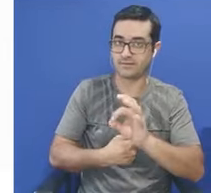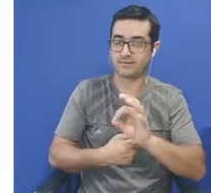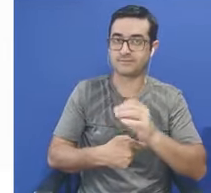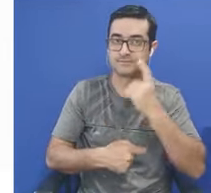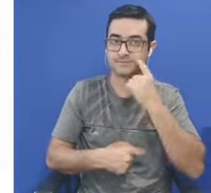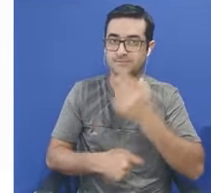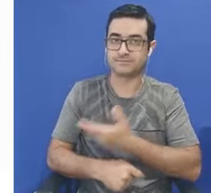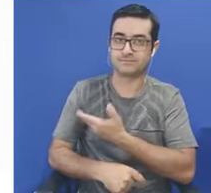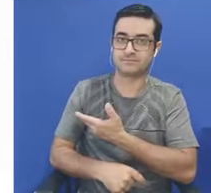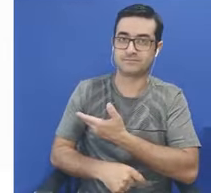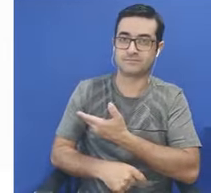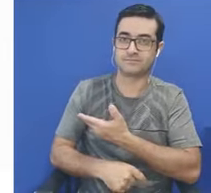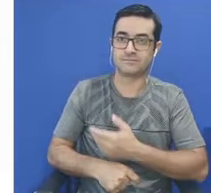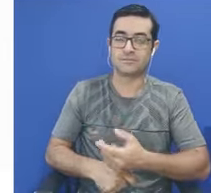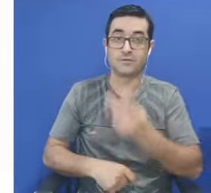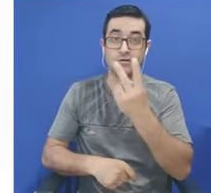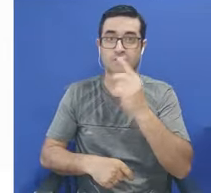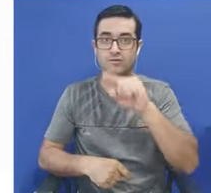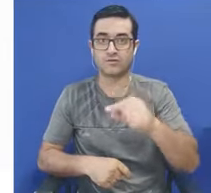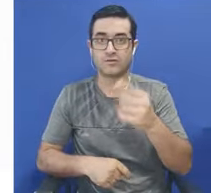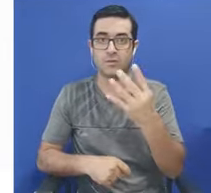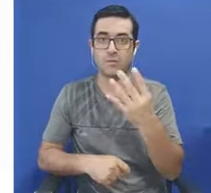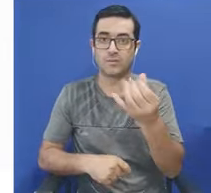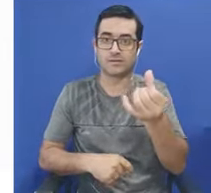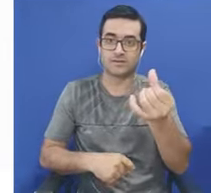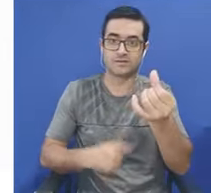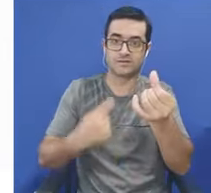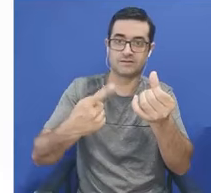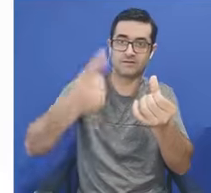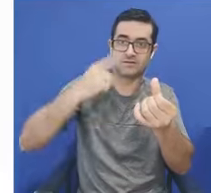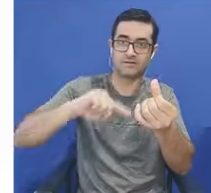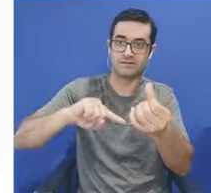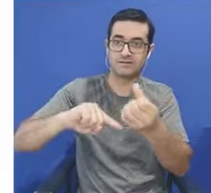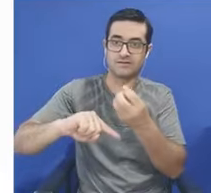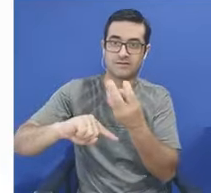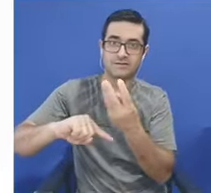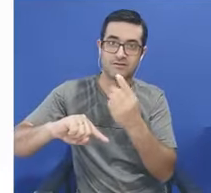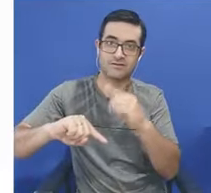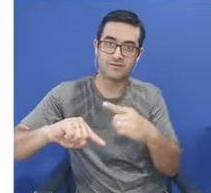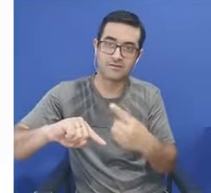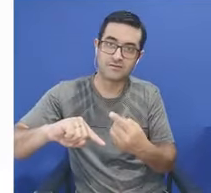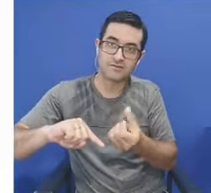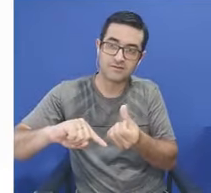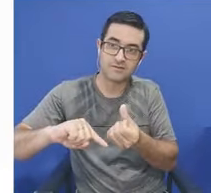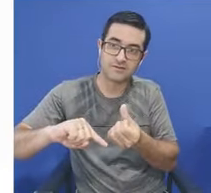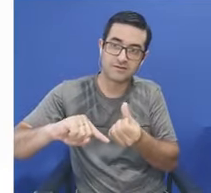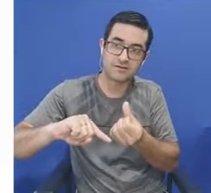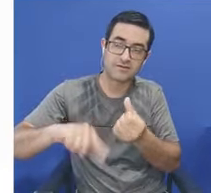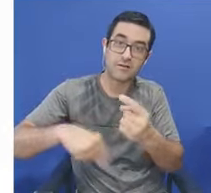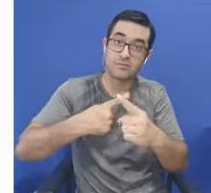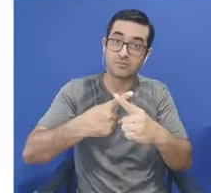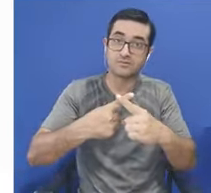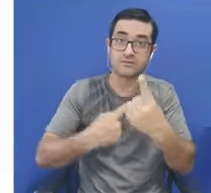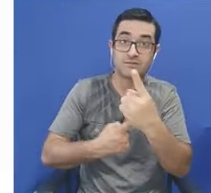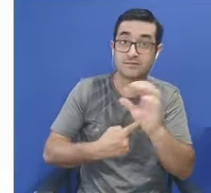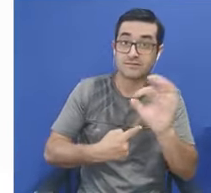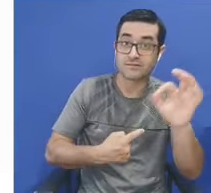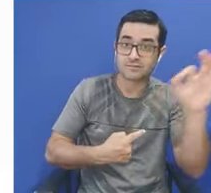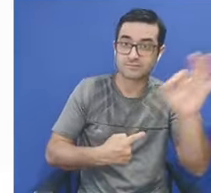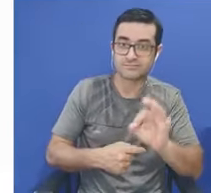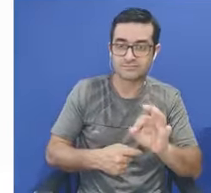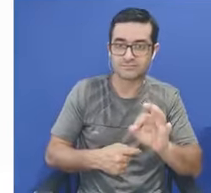massa de carbono presente na amostra? 2,46. Qual é a massa da amostra? 3,16, multiplico